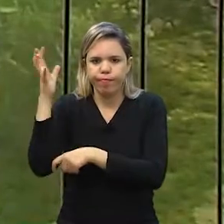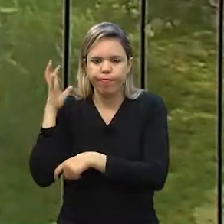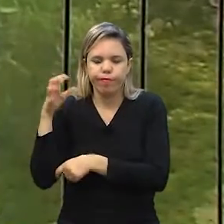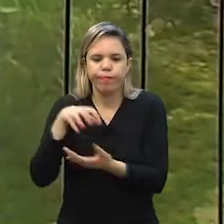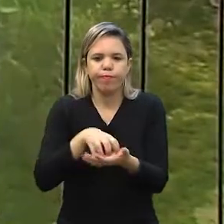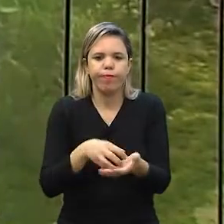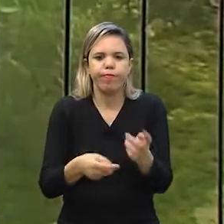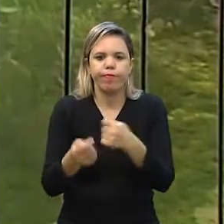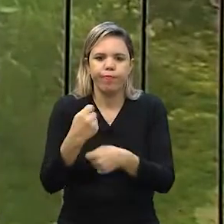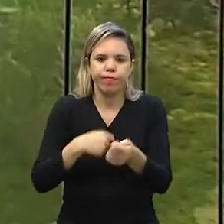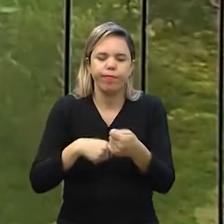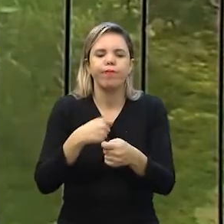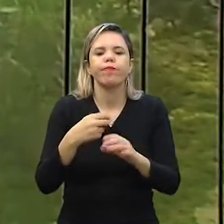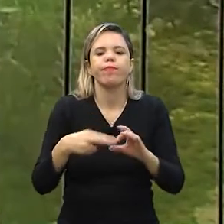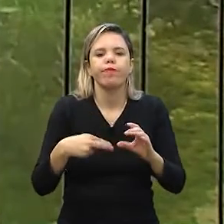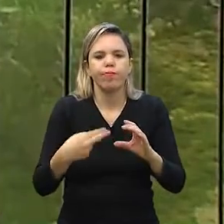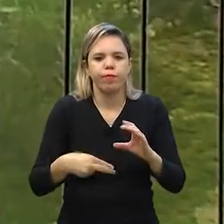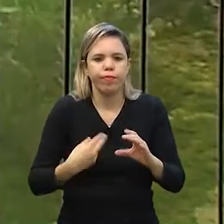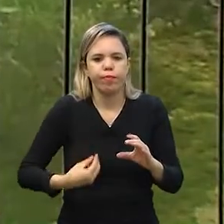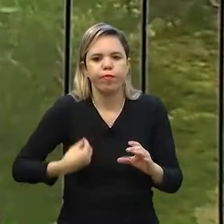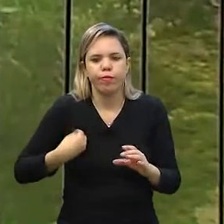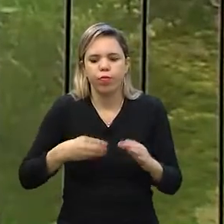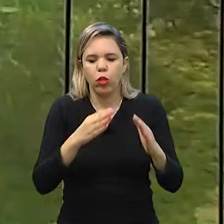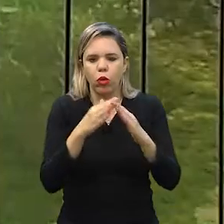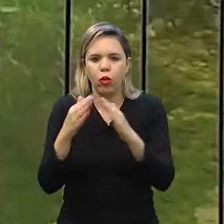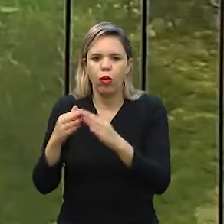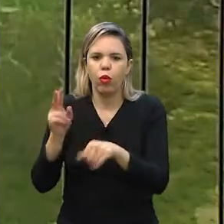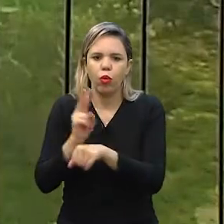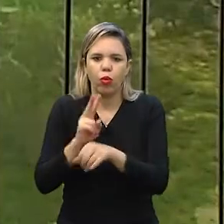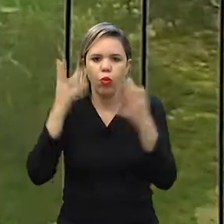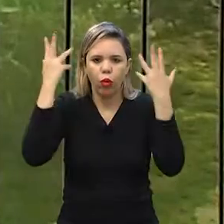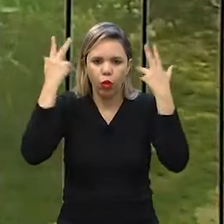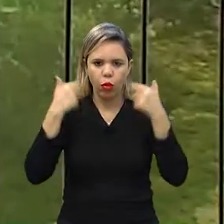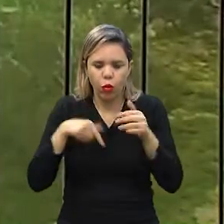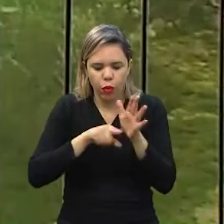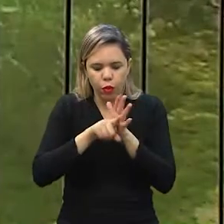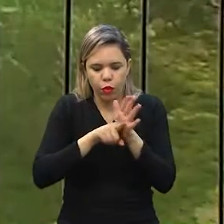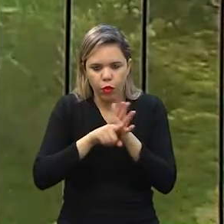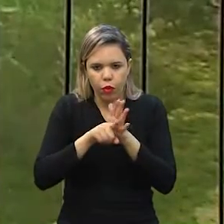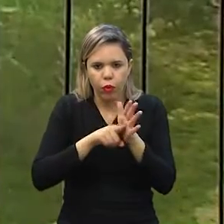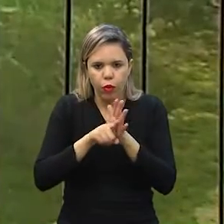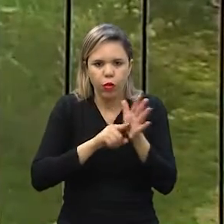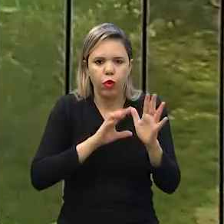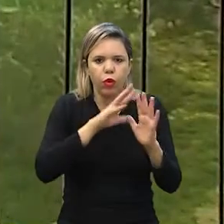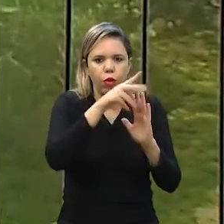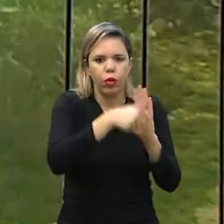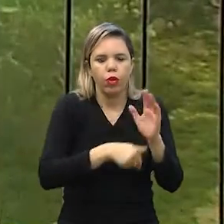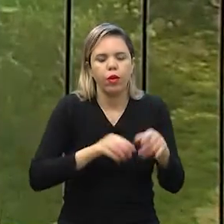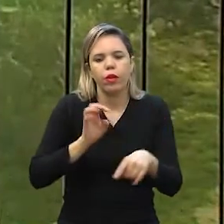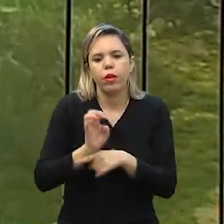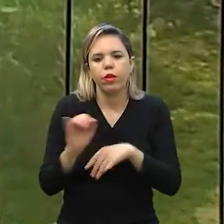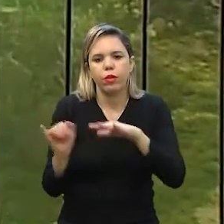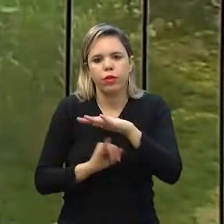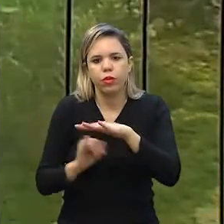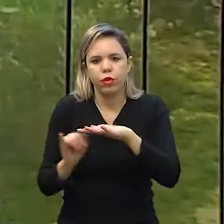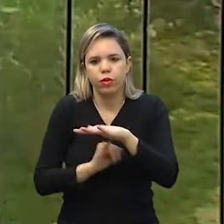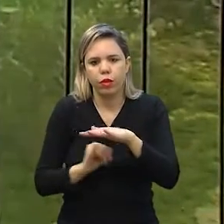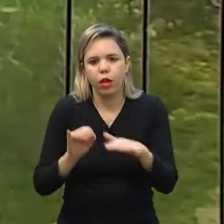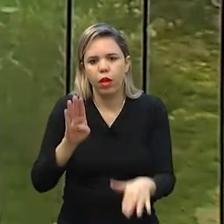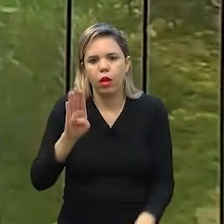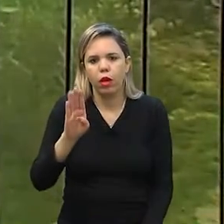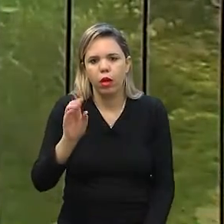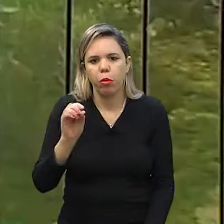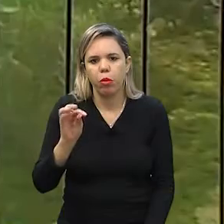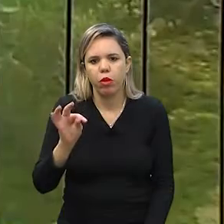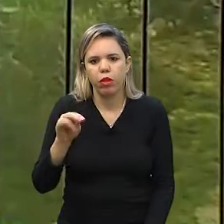estações ecológicas, florestais e viveiros, e pesquisa animais e a ecologia do estado. Instituto de